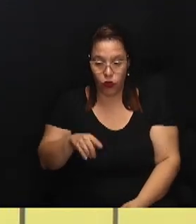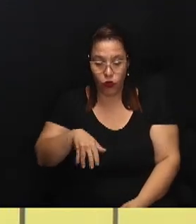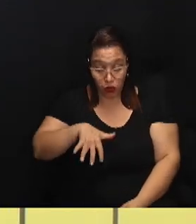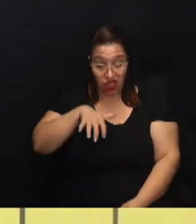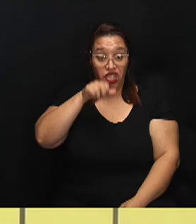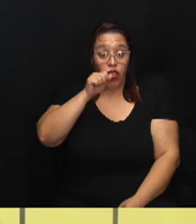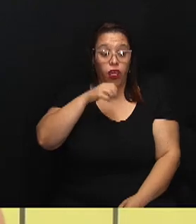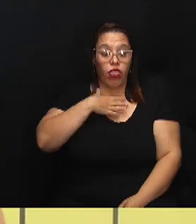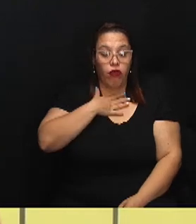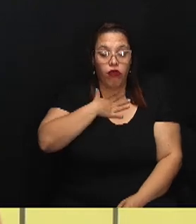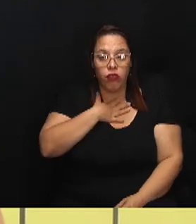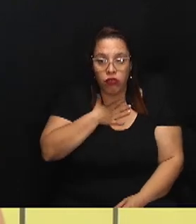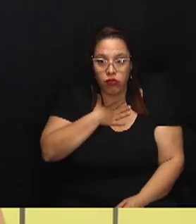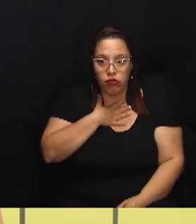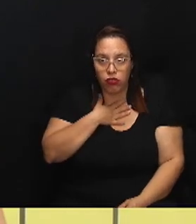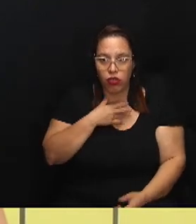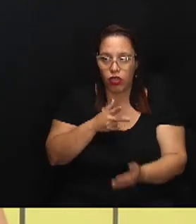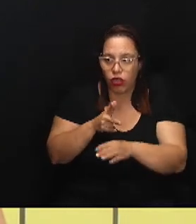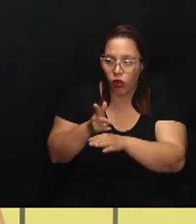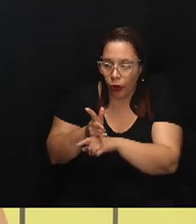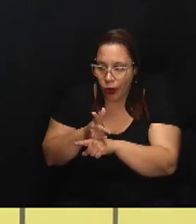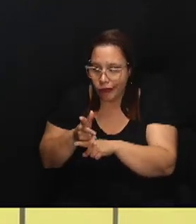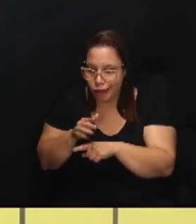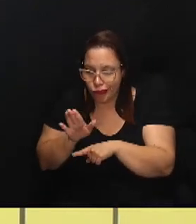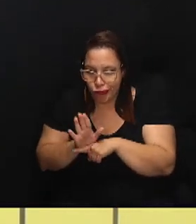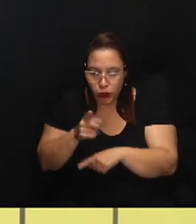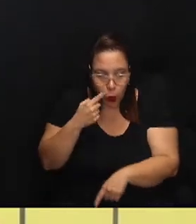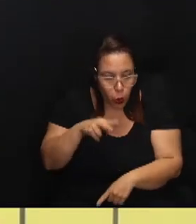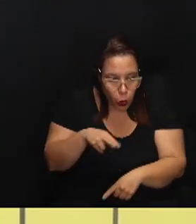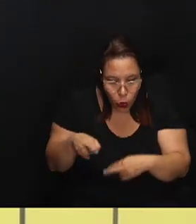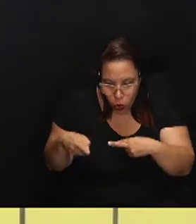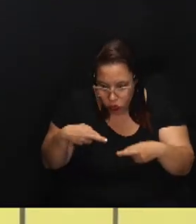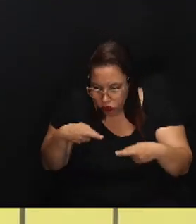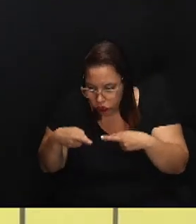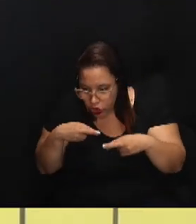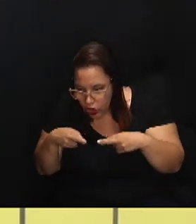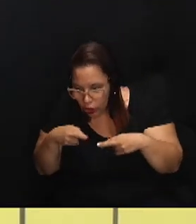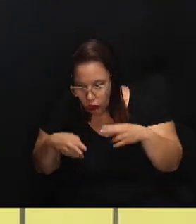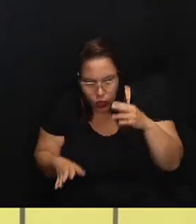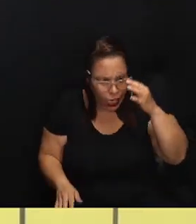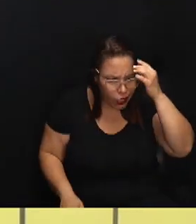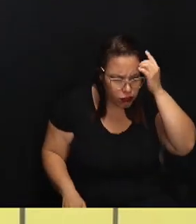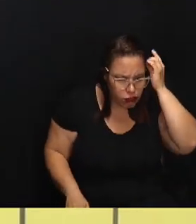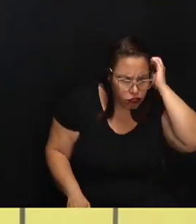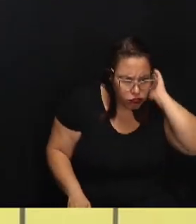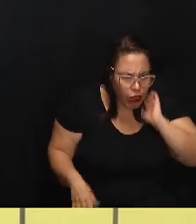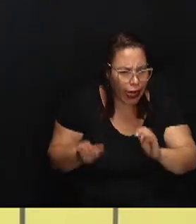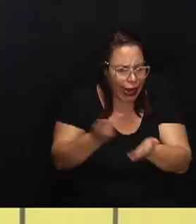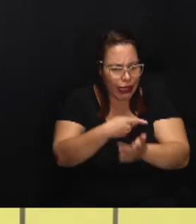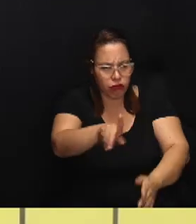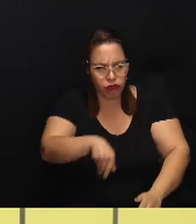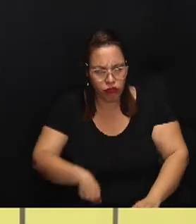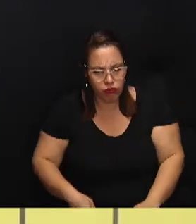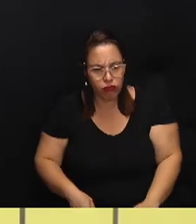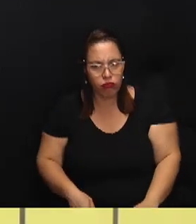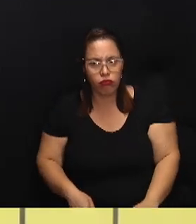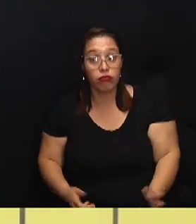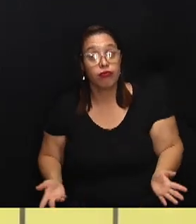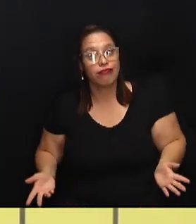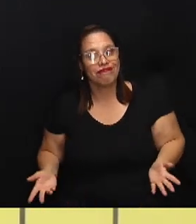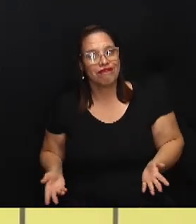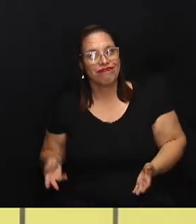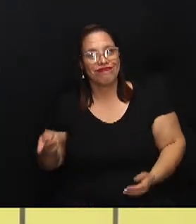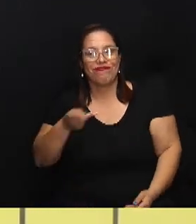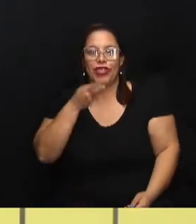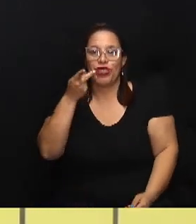enfermeira. Então, eu era uma vigilante enquanto estava ali. É exatamente tudo isso que a Simone falou, né? Me vi assim, sendo relatada